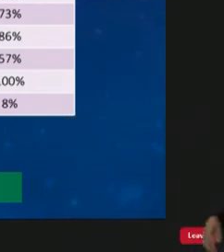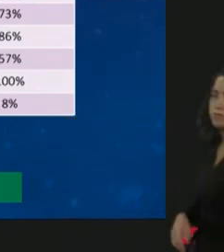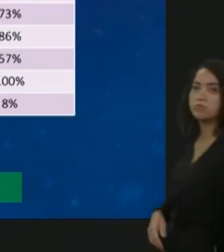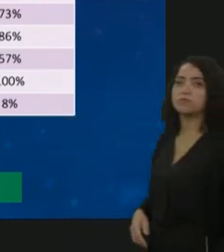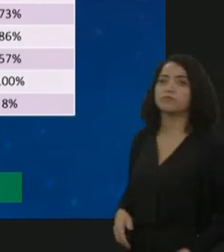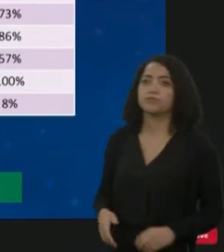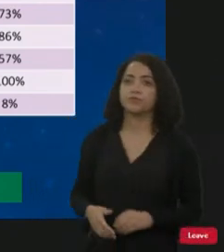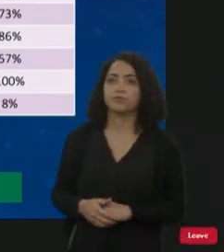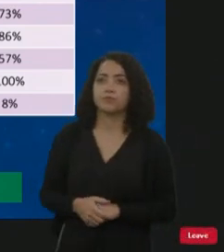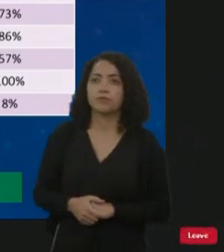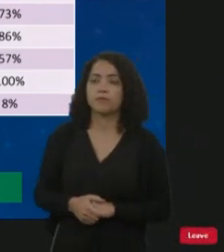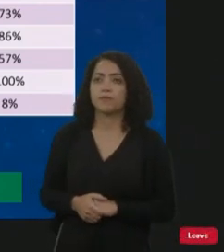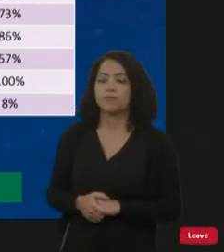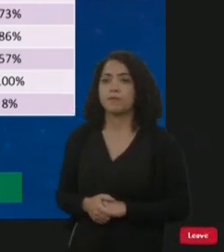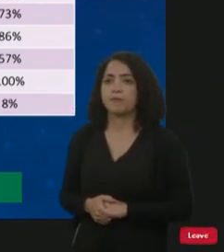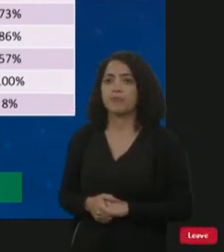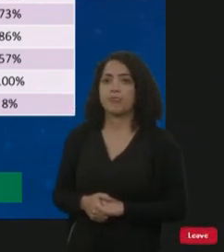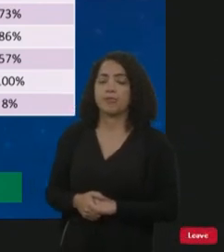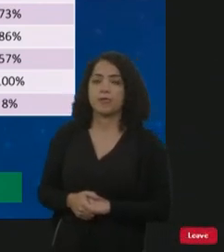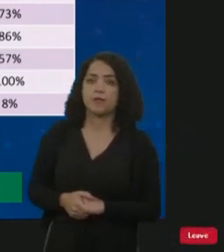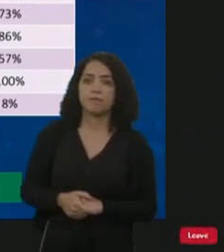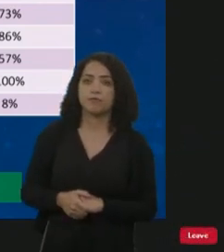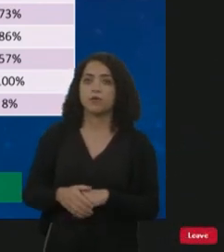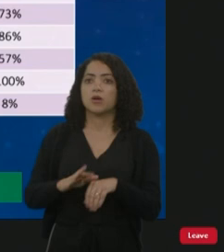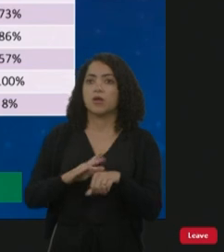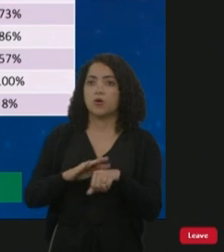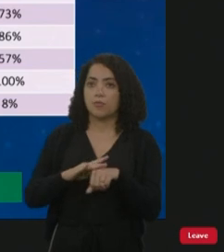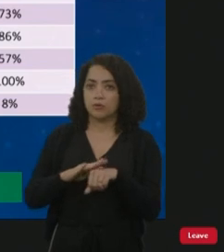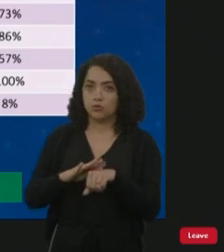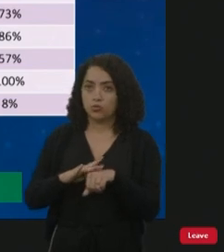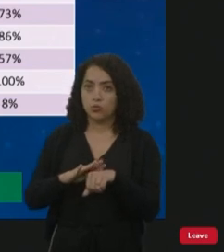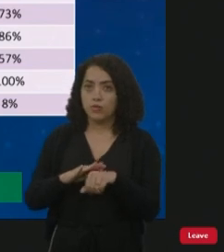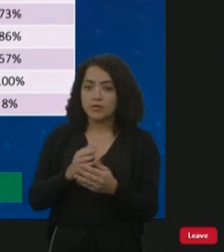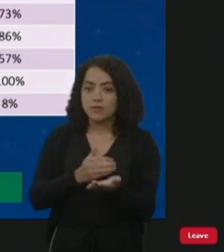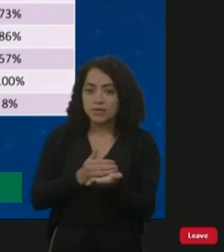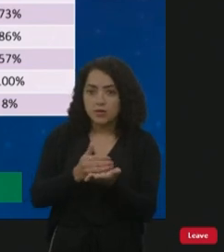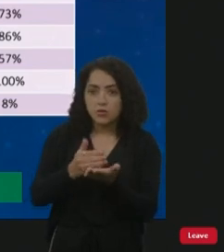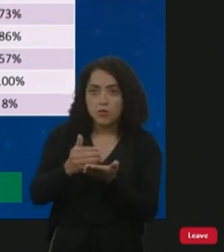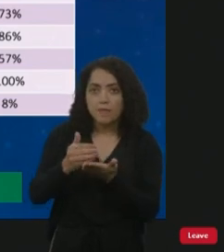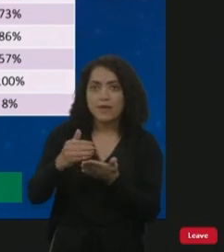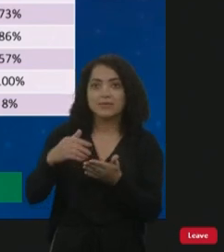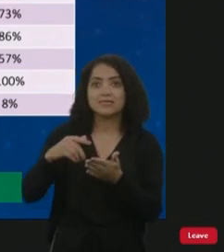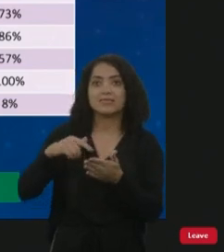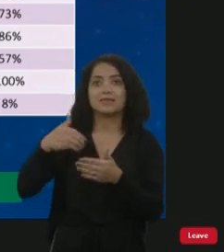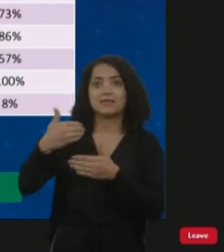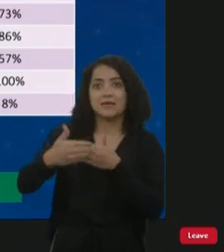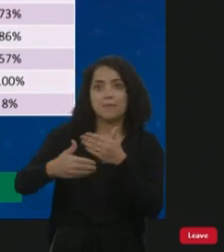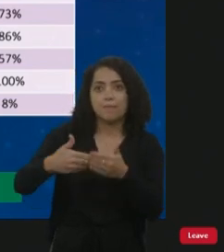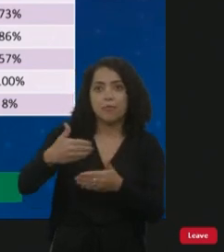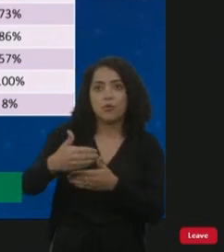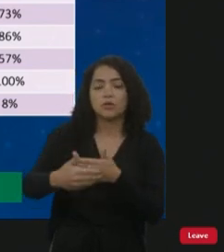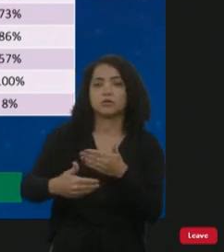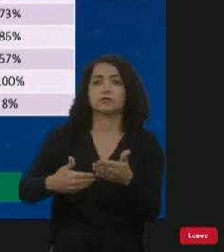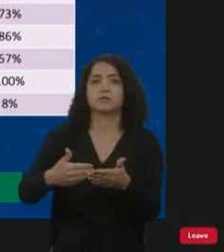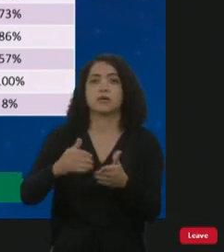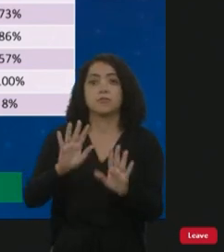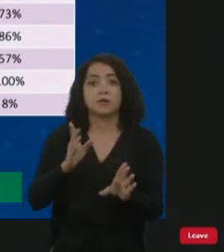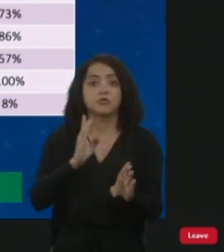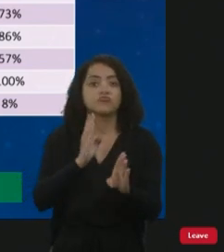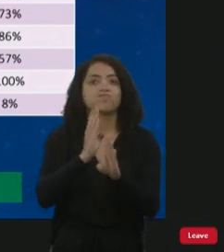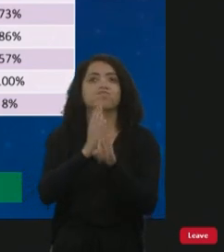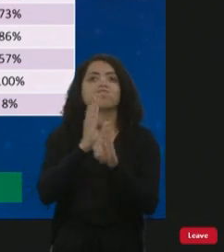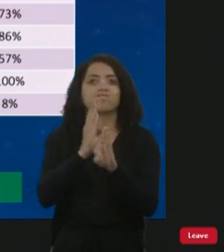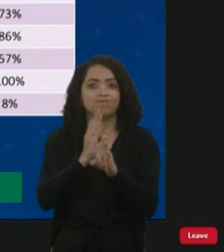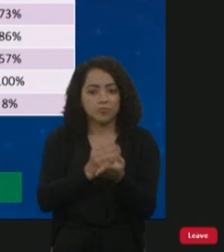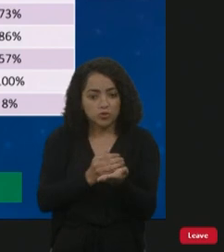nenhuma da doença ainda, que é uma doença que corriqueiramente se manifesta mais tardiamente, e a gente já tem esse diagnóstico, já começa